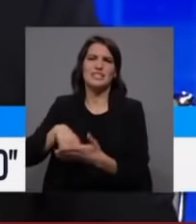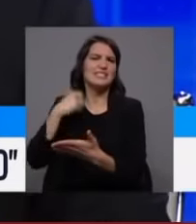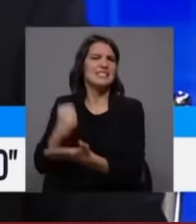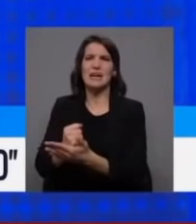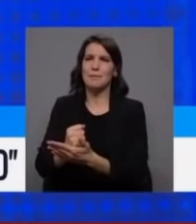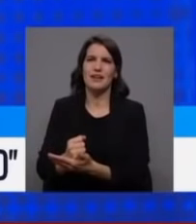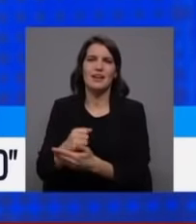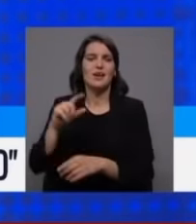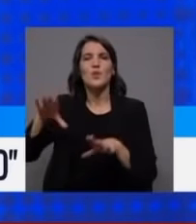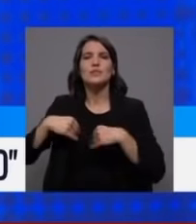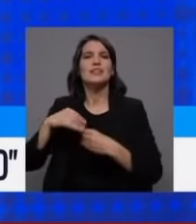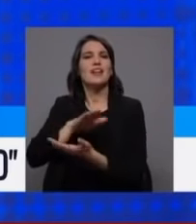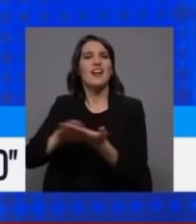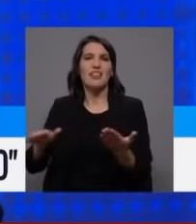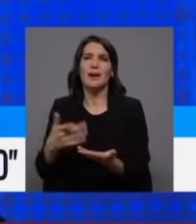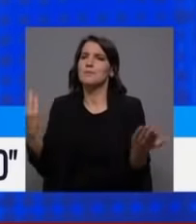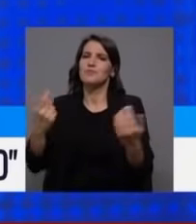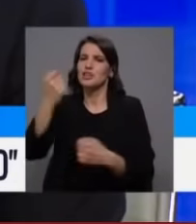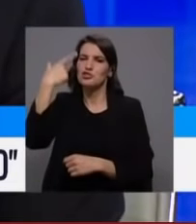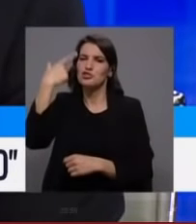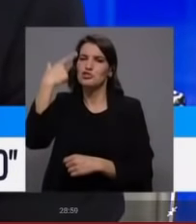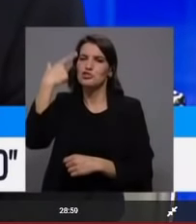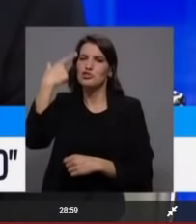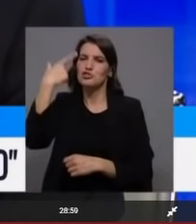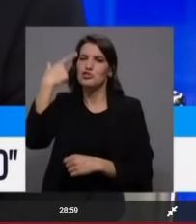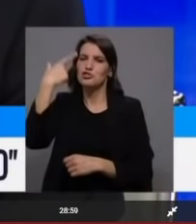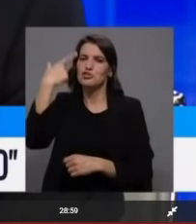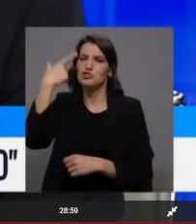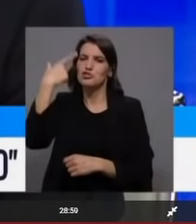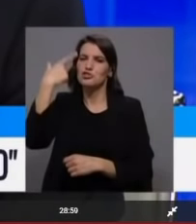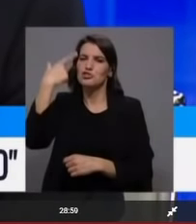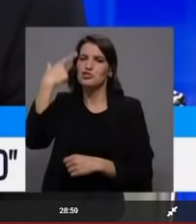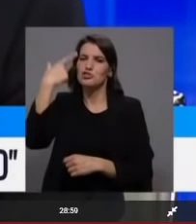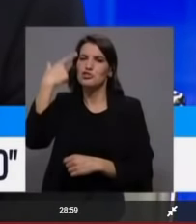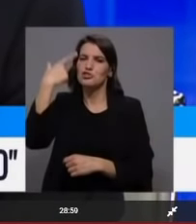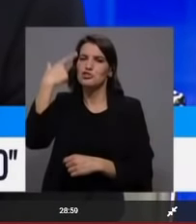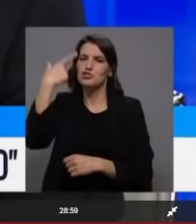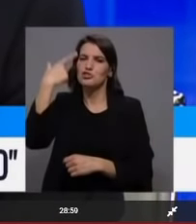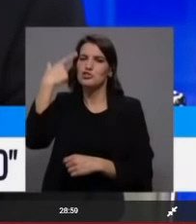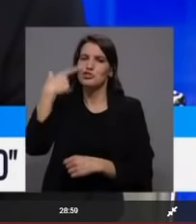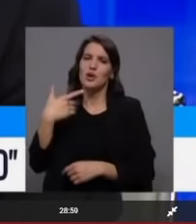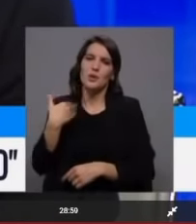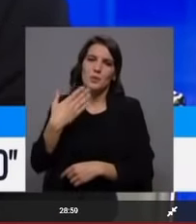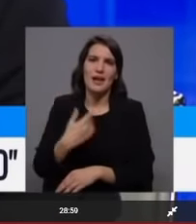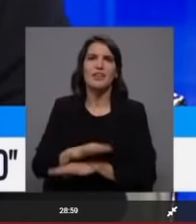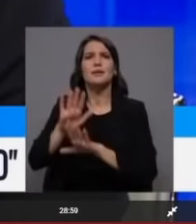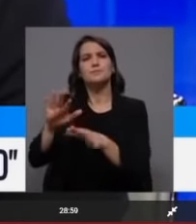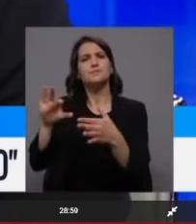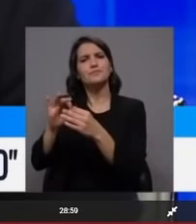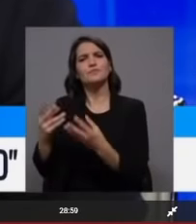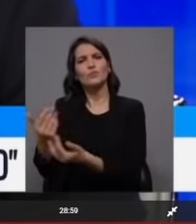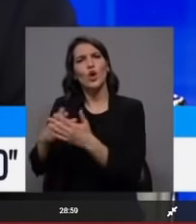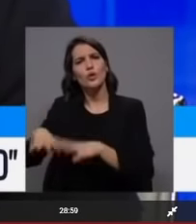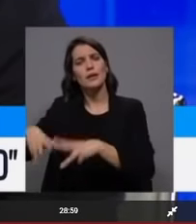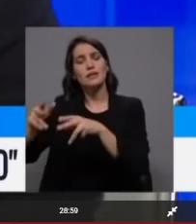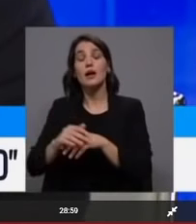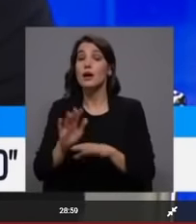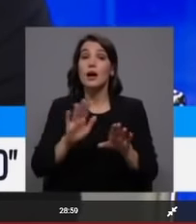pode não tem graça não tem graça ou não tem Industrial suas que eles vão ser não faltam os que queremos falar tudo aquilo que ele disse mal Isso não é